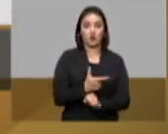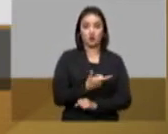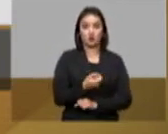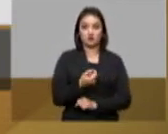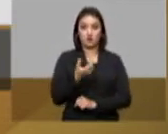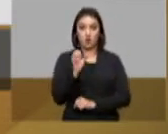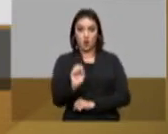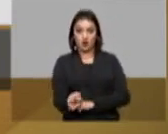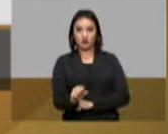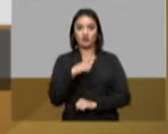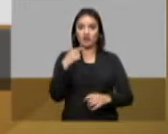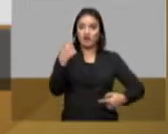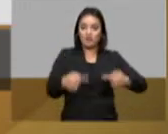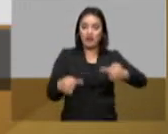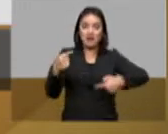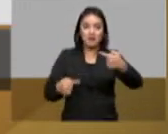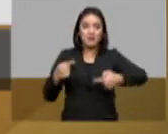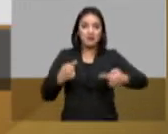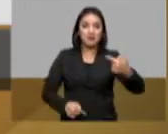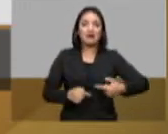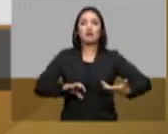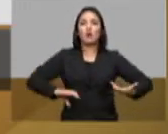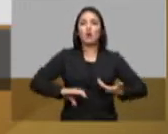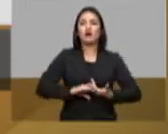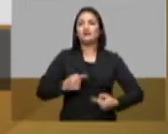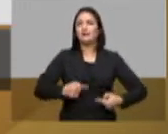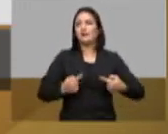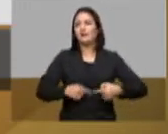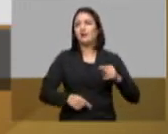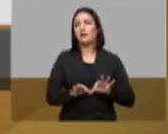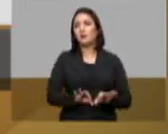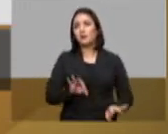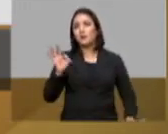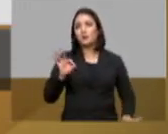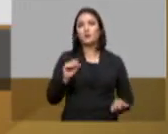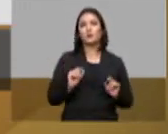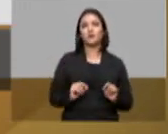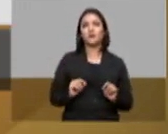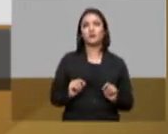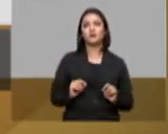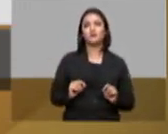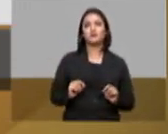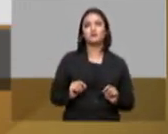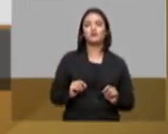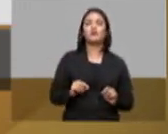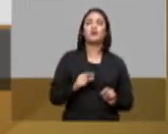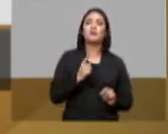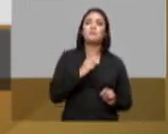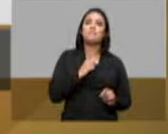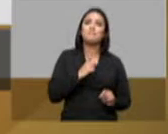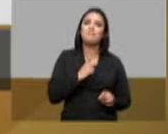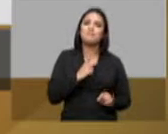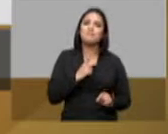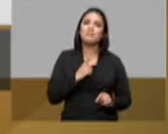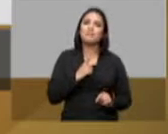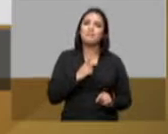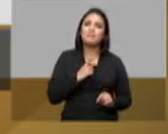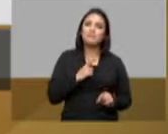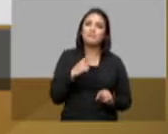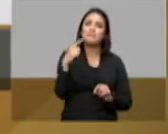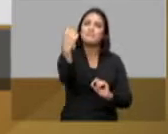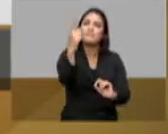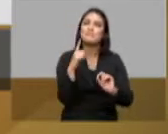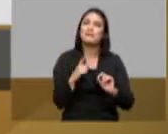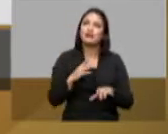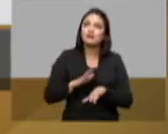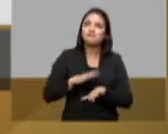foi discutido um amplo debate no Congresso Nacional no sentido de estabelecer uma maior previsibilidade com relação ao mercado do